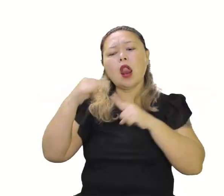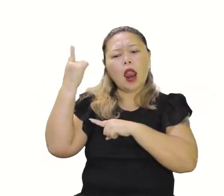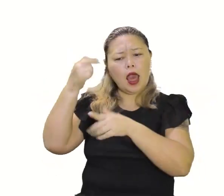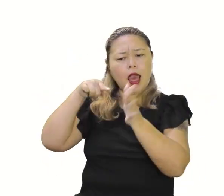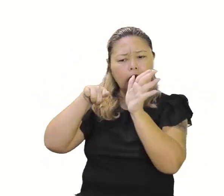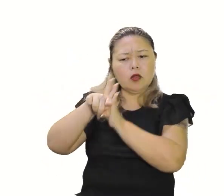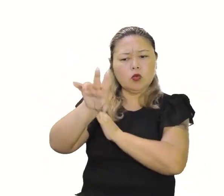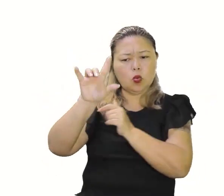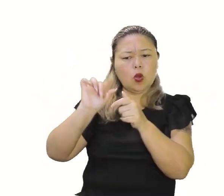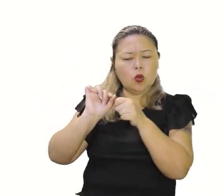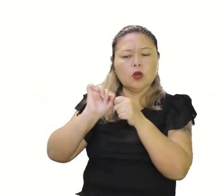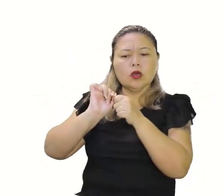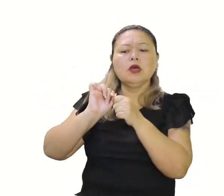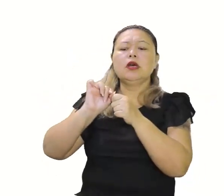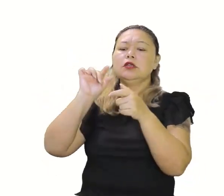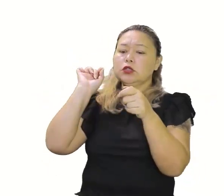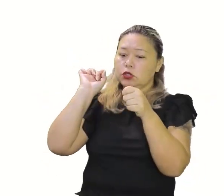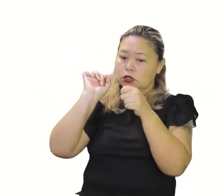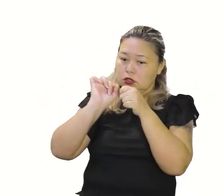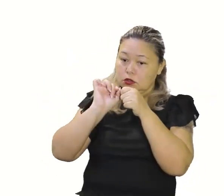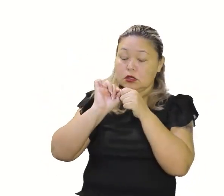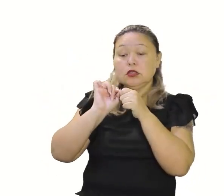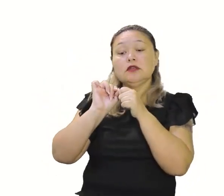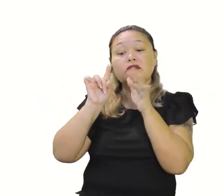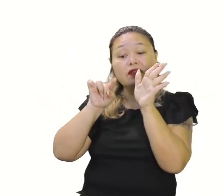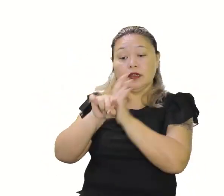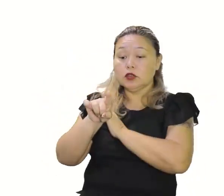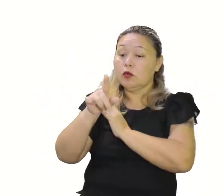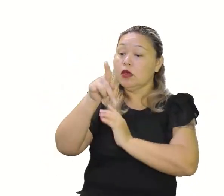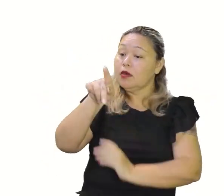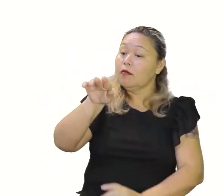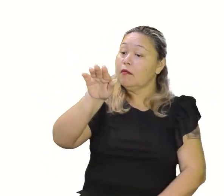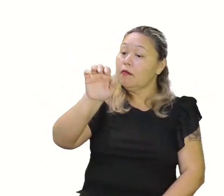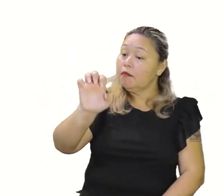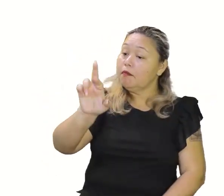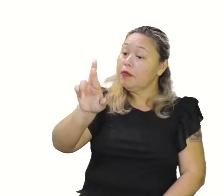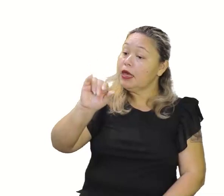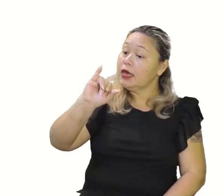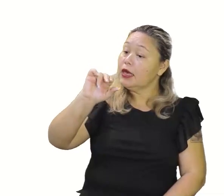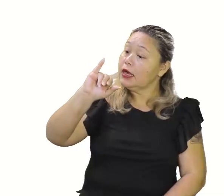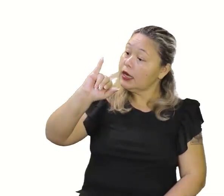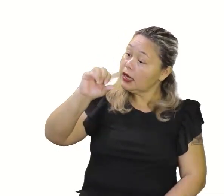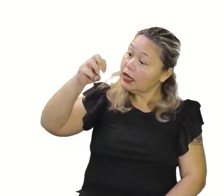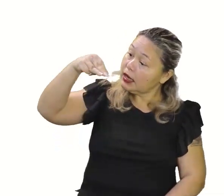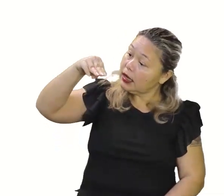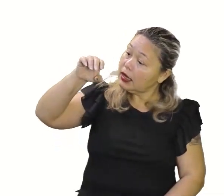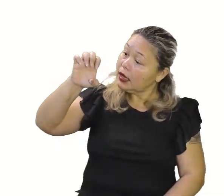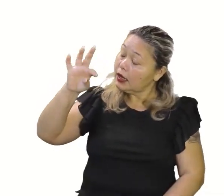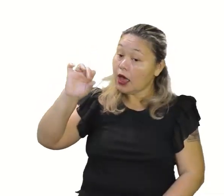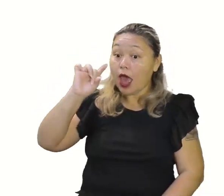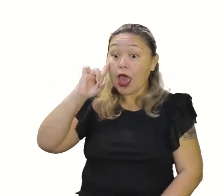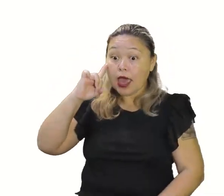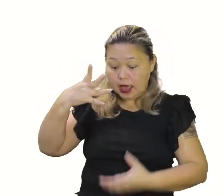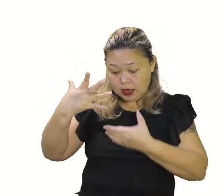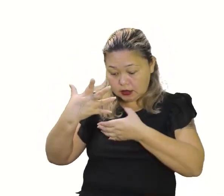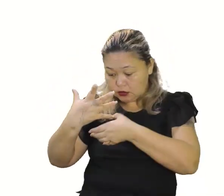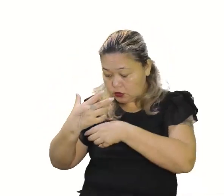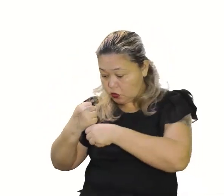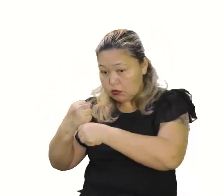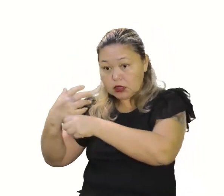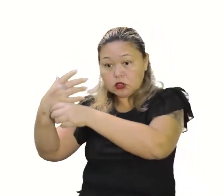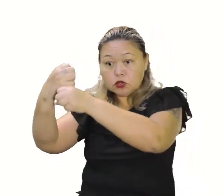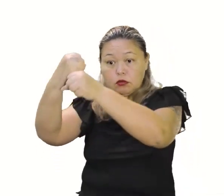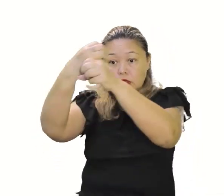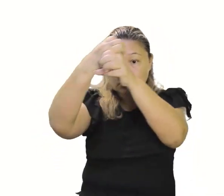gente fez perguntinhas sobre perímetro e a gente relembrou que perímetro é soma dos lados, certo? Isso. Então, se eu